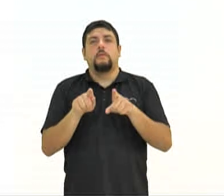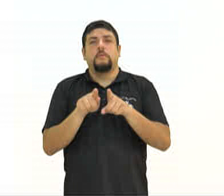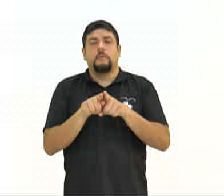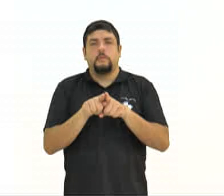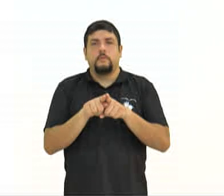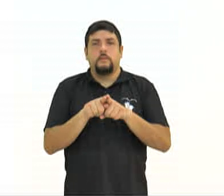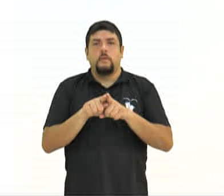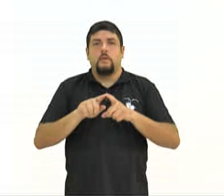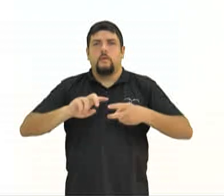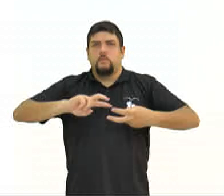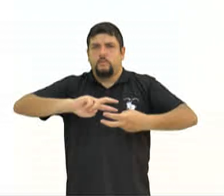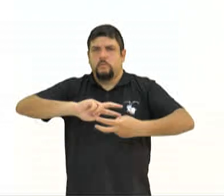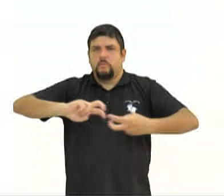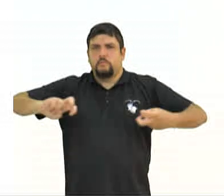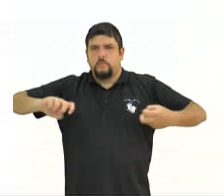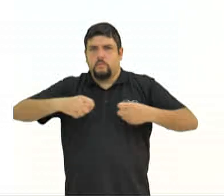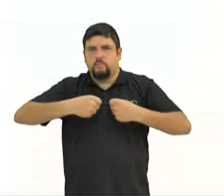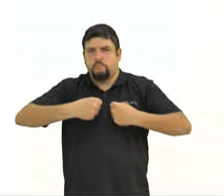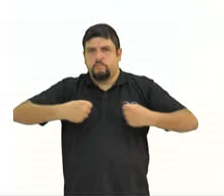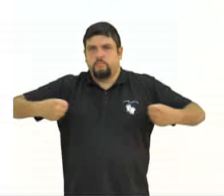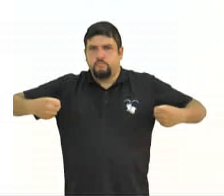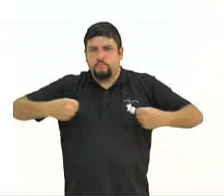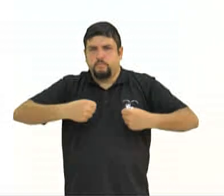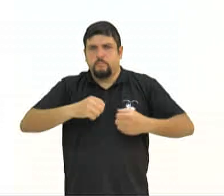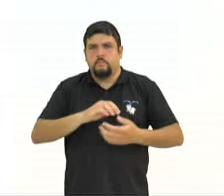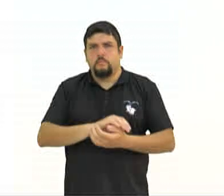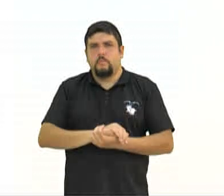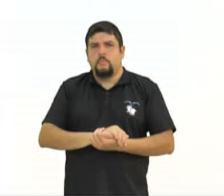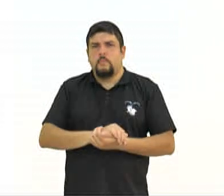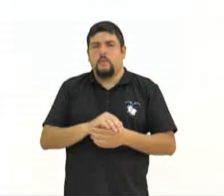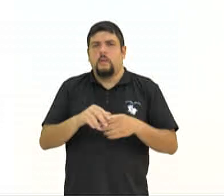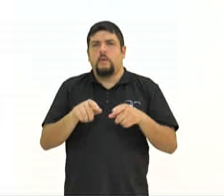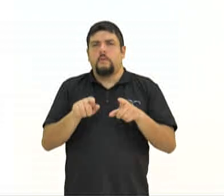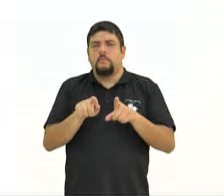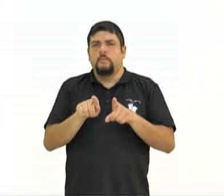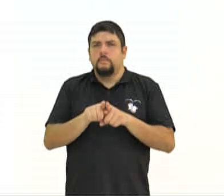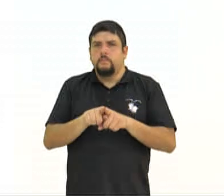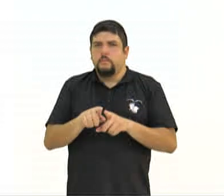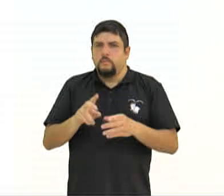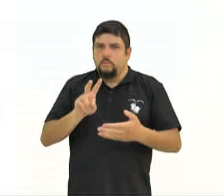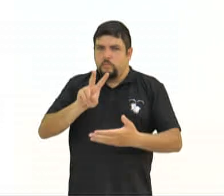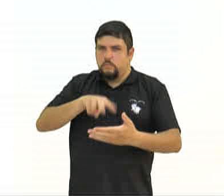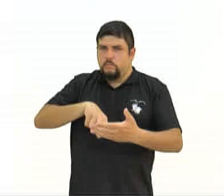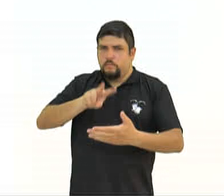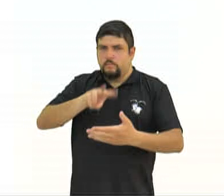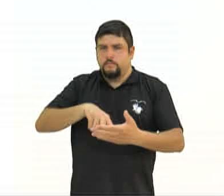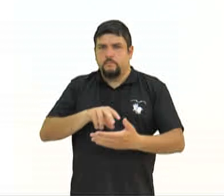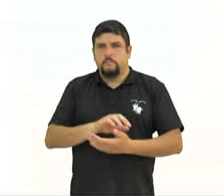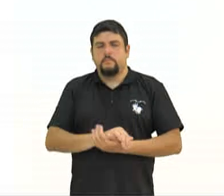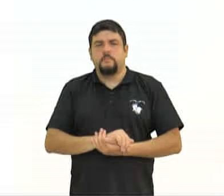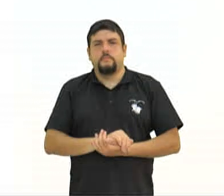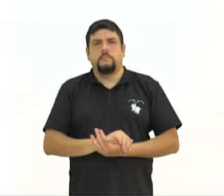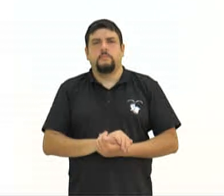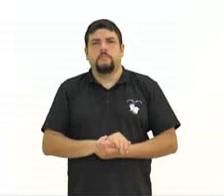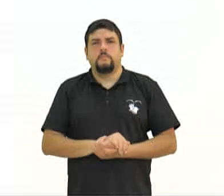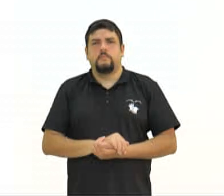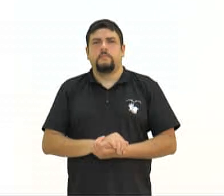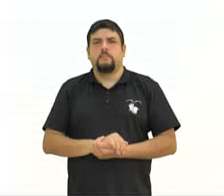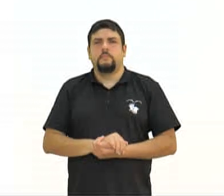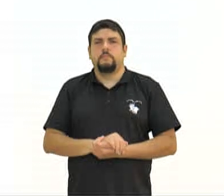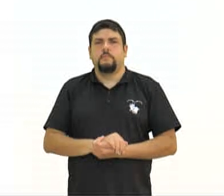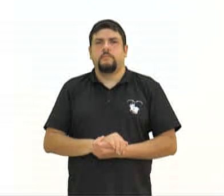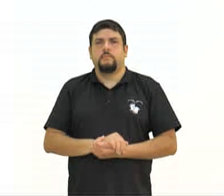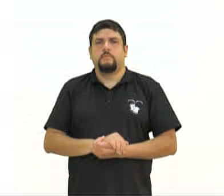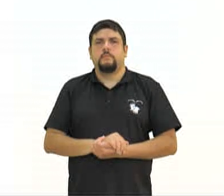e flexibilidade. En el quinto Congreso de la Sociedad Española de Nutrición Comunitaria se